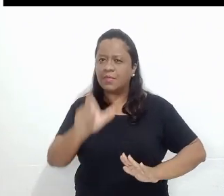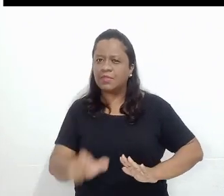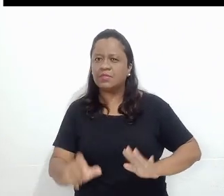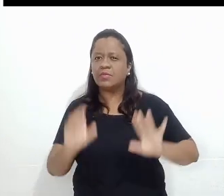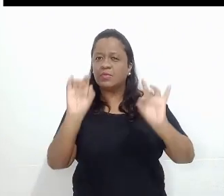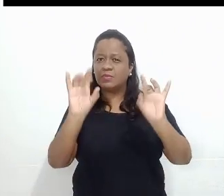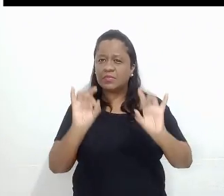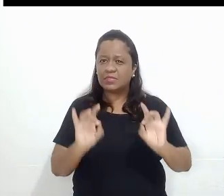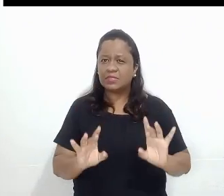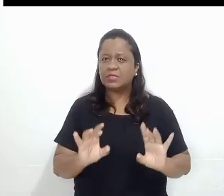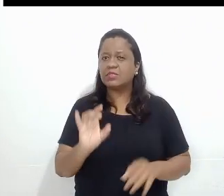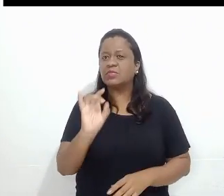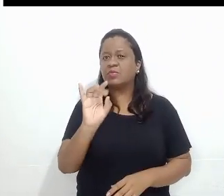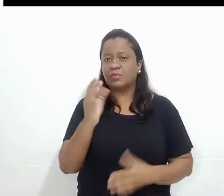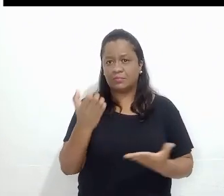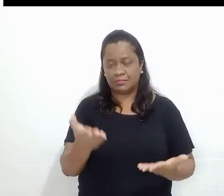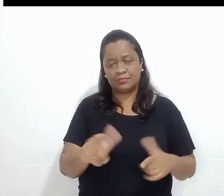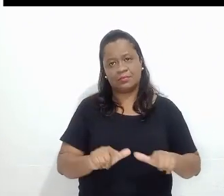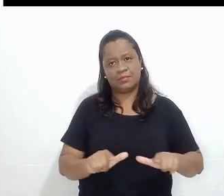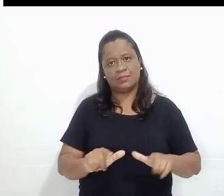isso.